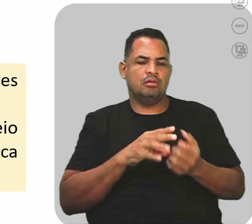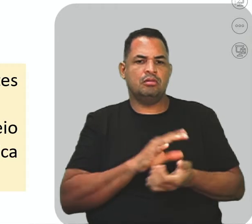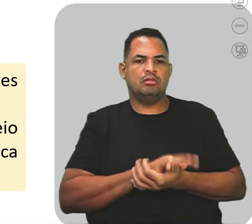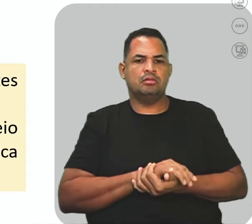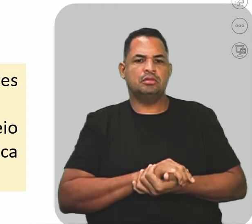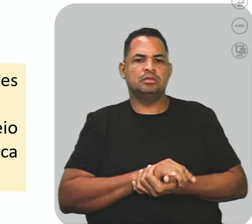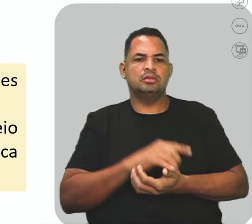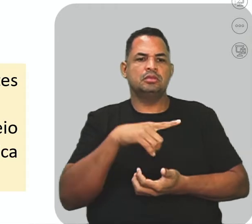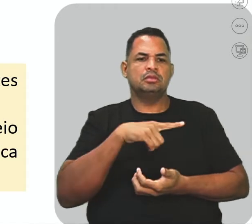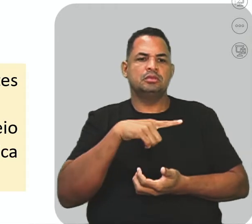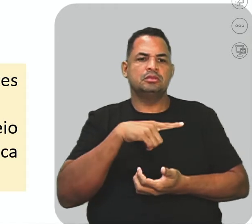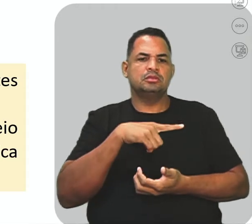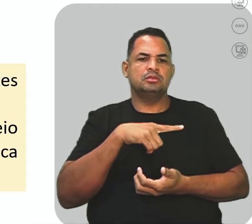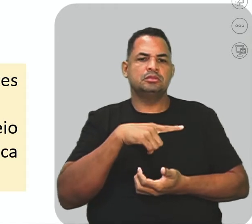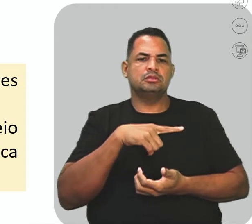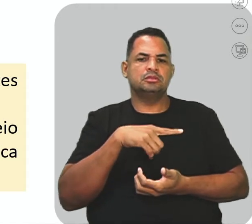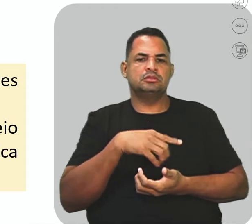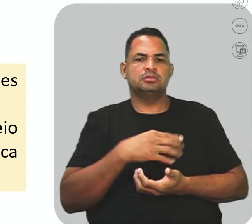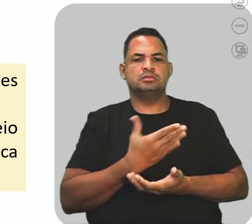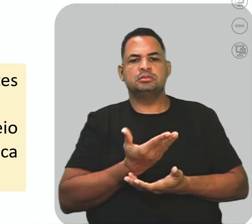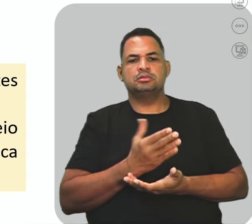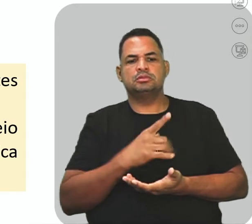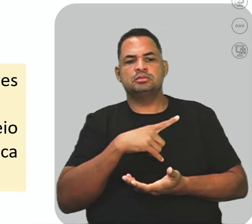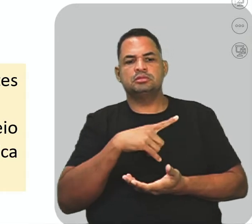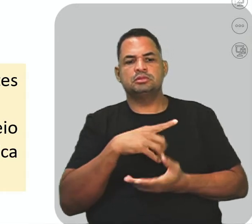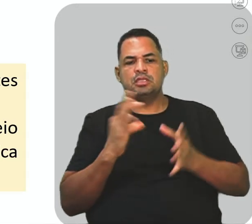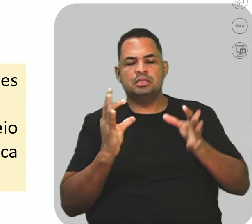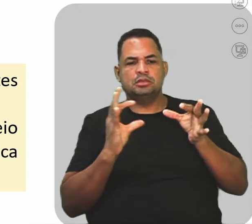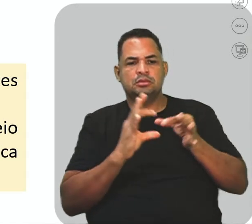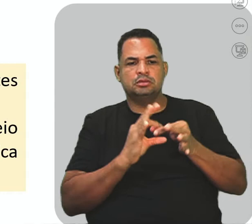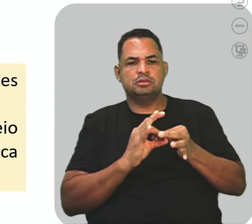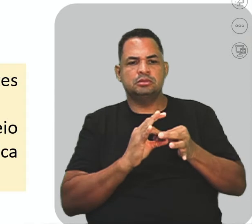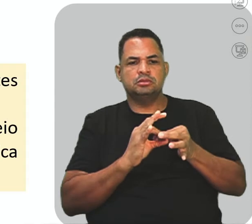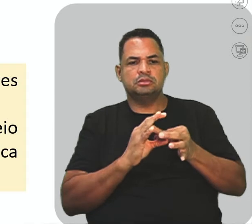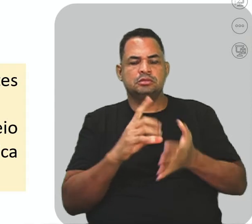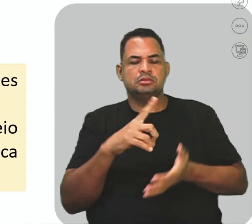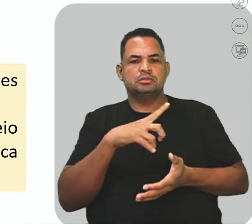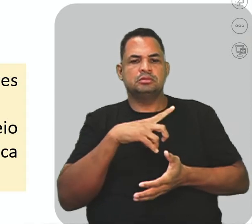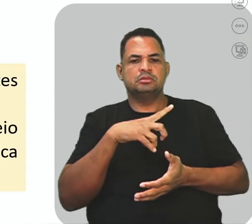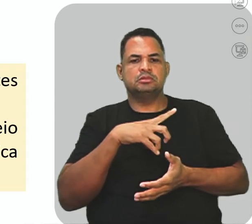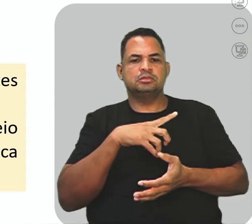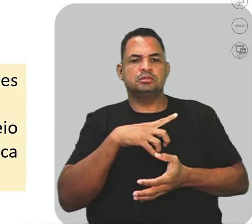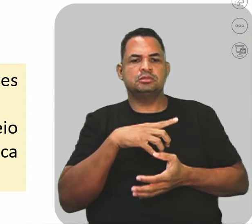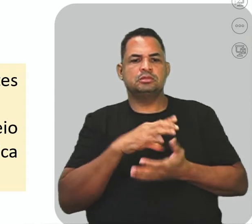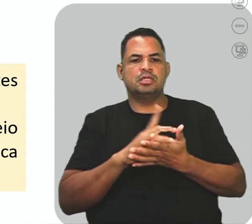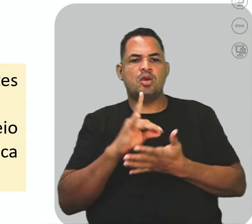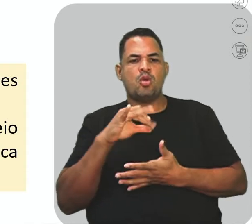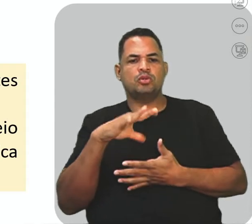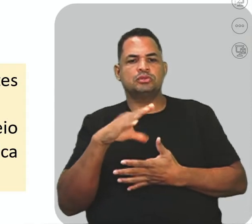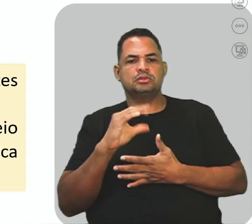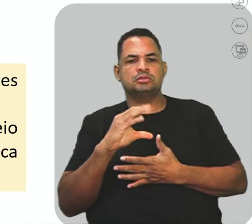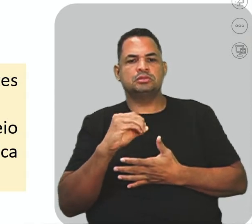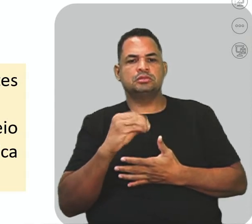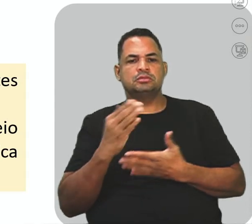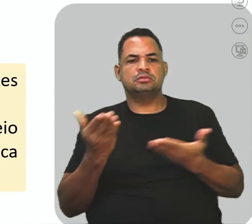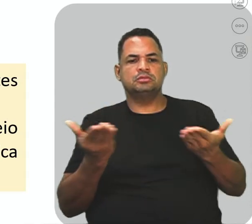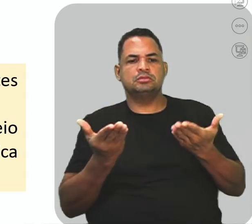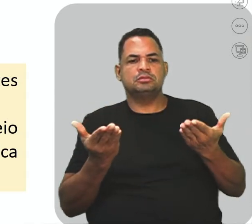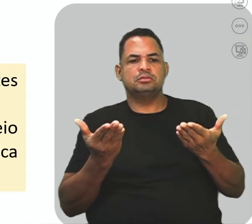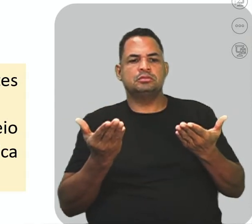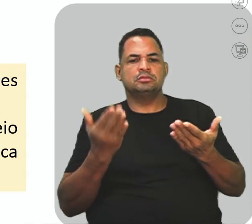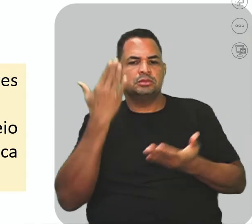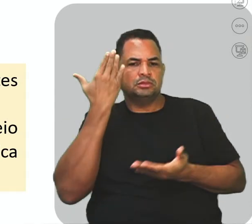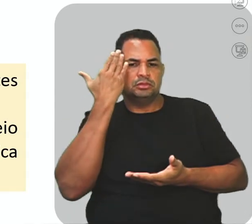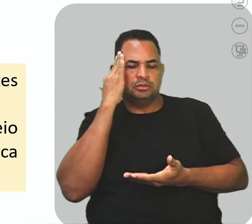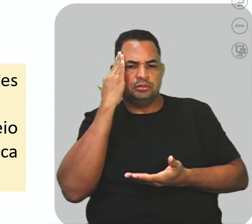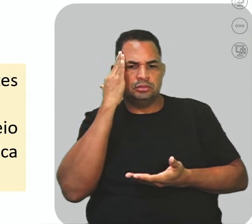nós vamos ter o verbo ter sido, a gente já tem essa conjunção, né? Nós vamos ter essa locução, né? E aí, nós vamos